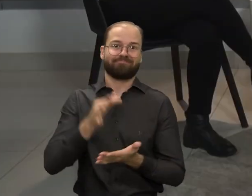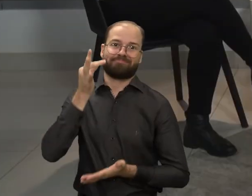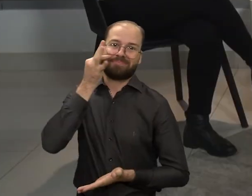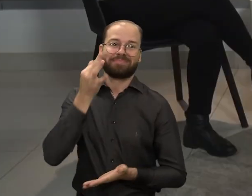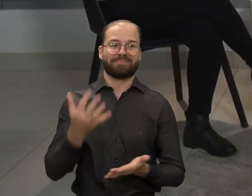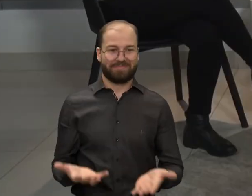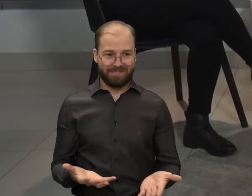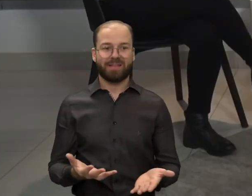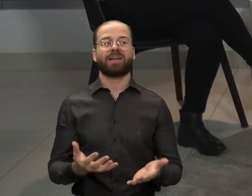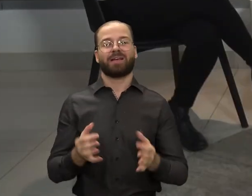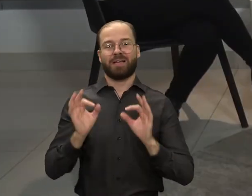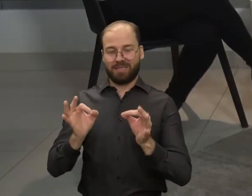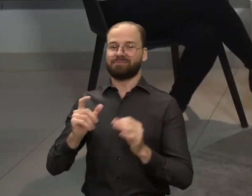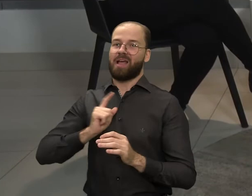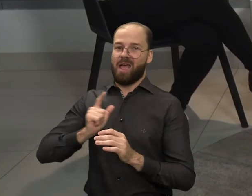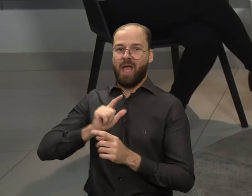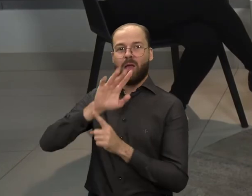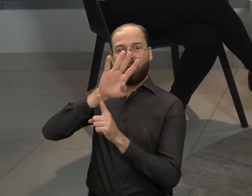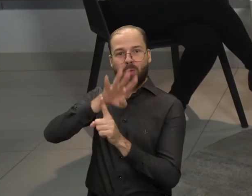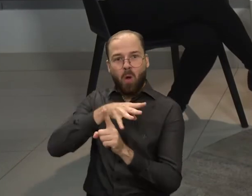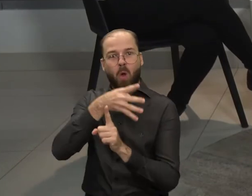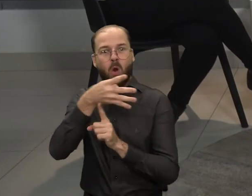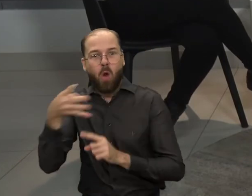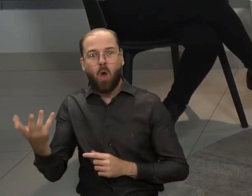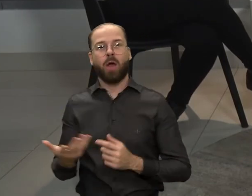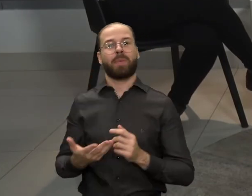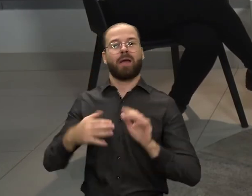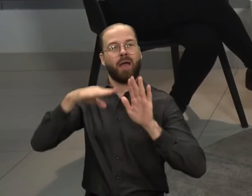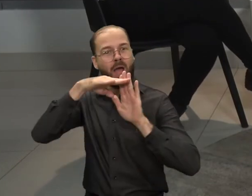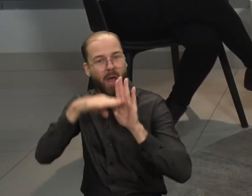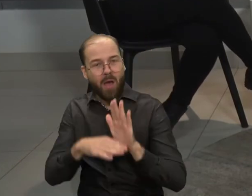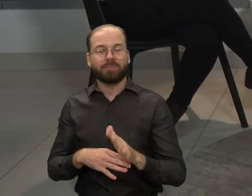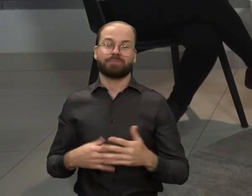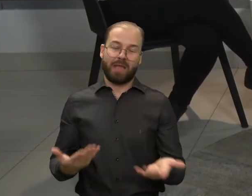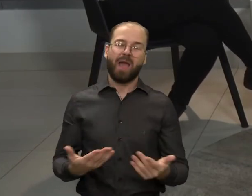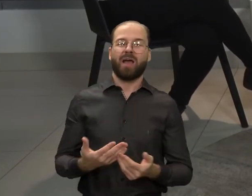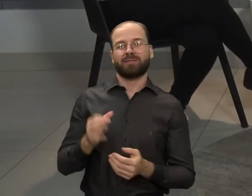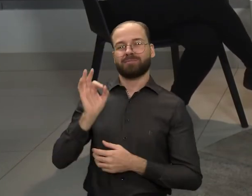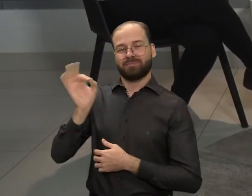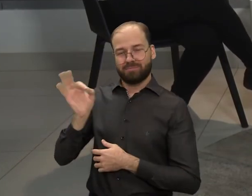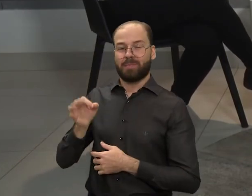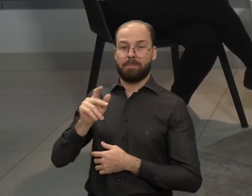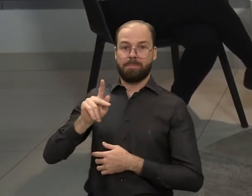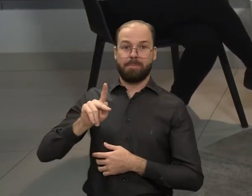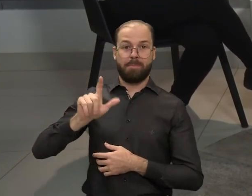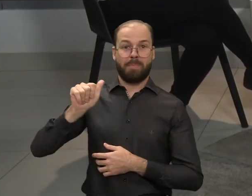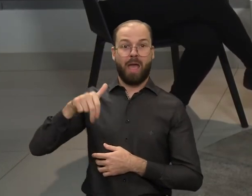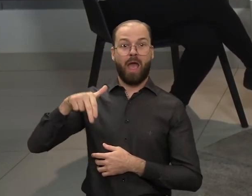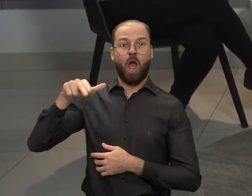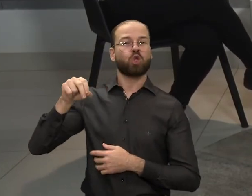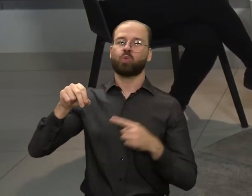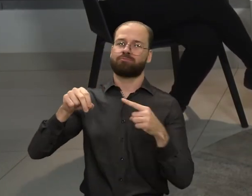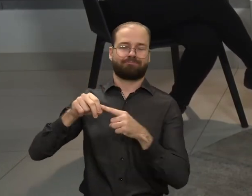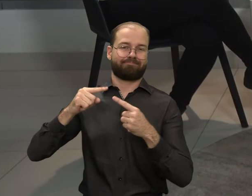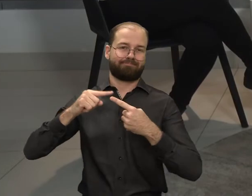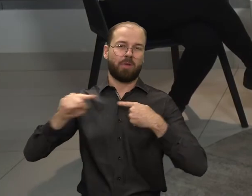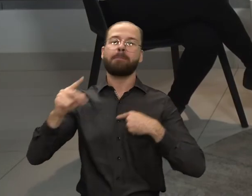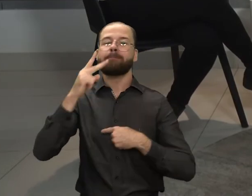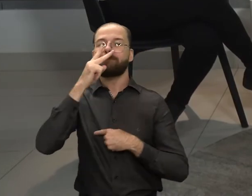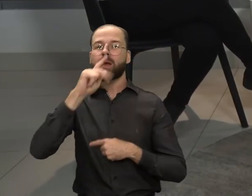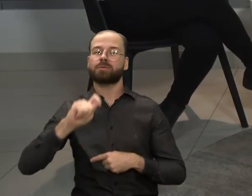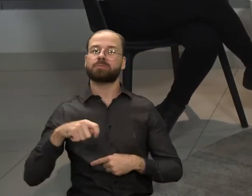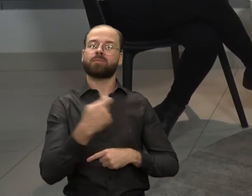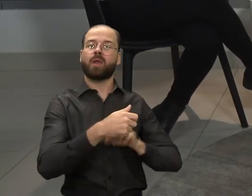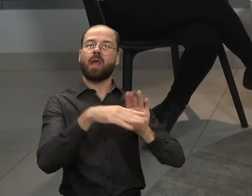tem um cronograma. Exatamente. As propostas. O que a gente vê é uma lista de desejos, né? Uma lista